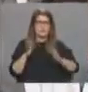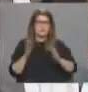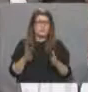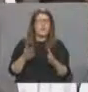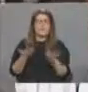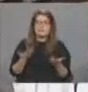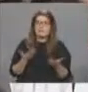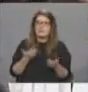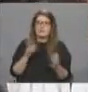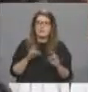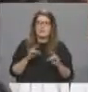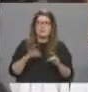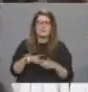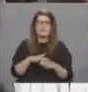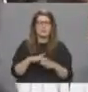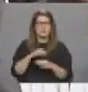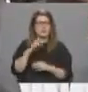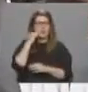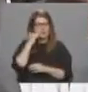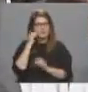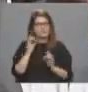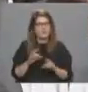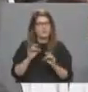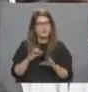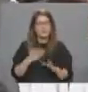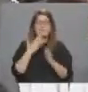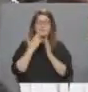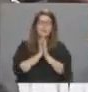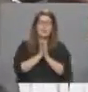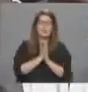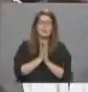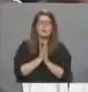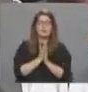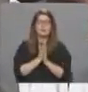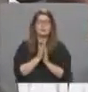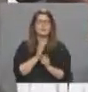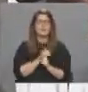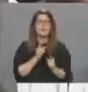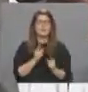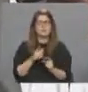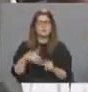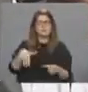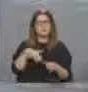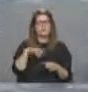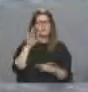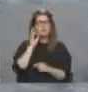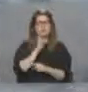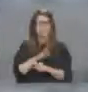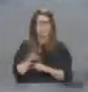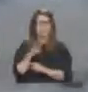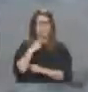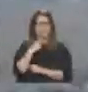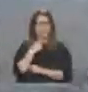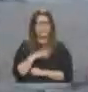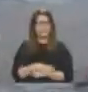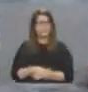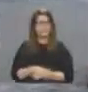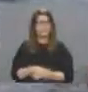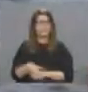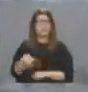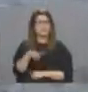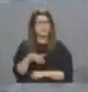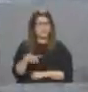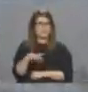situações desagradáveis. E é um apelo que se faz realmente, porque quer se queira, quer não, é dos locais mais visitados que nós encontramos. O local é